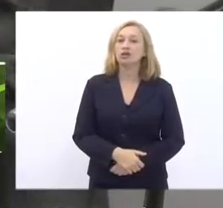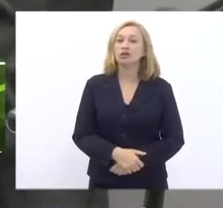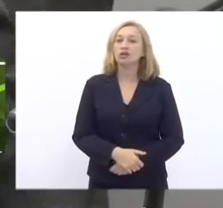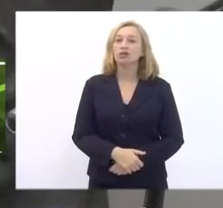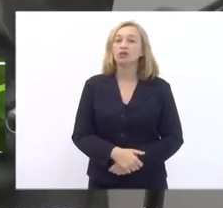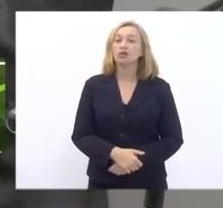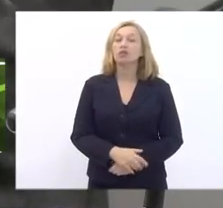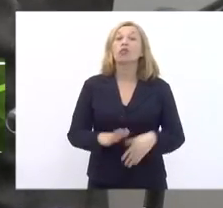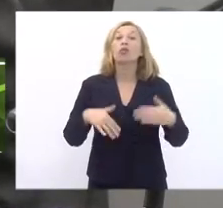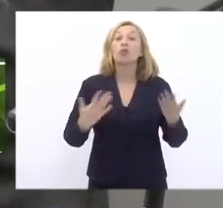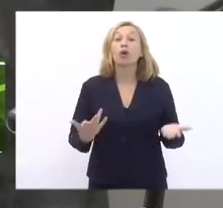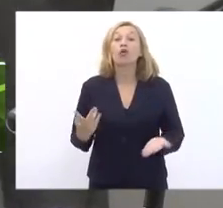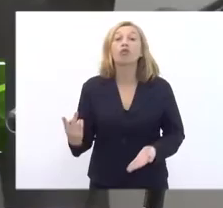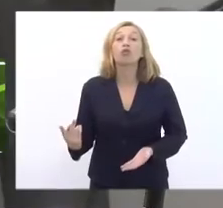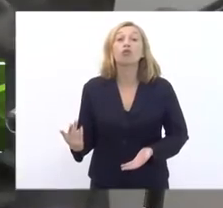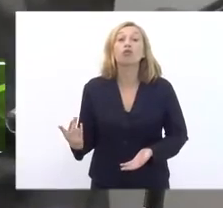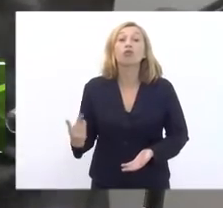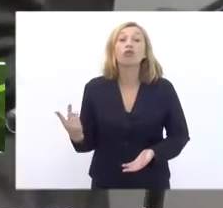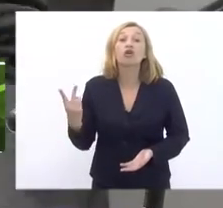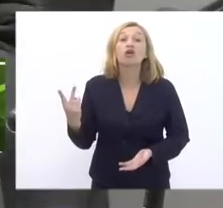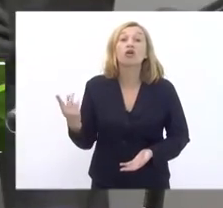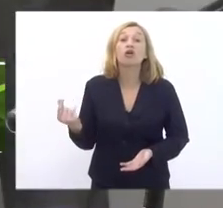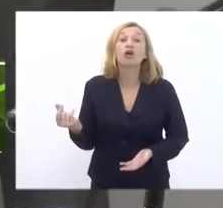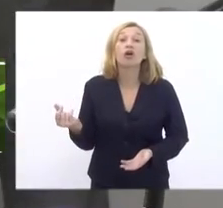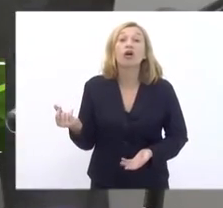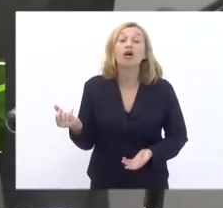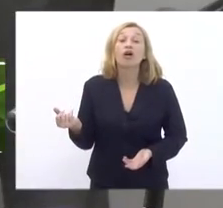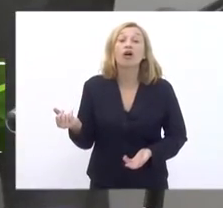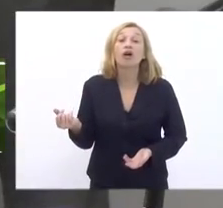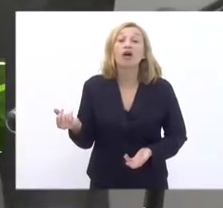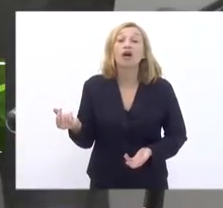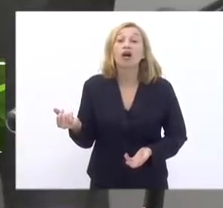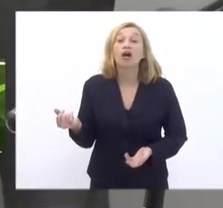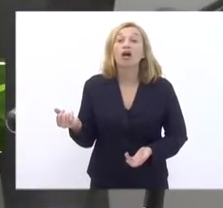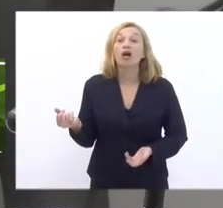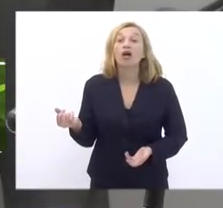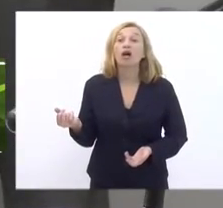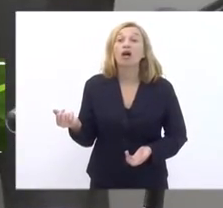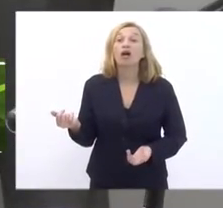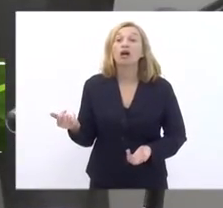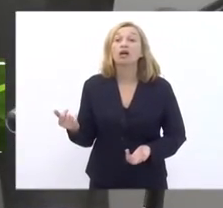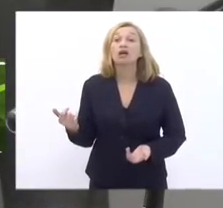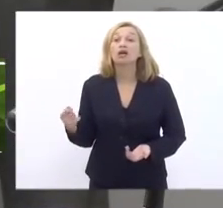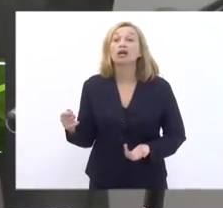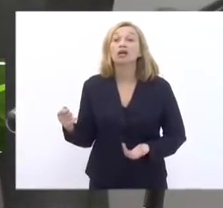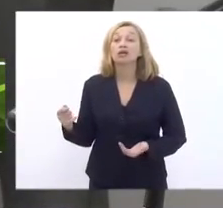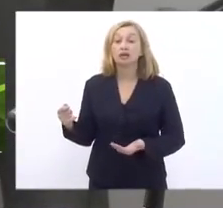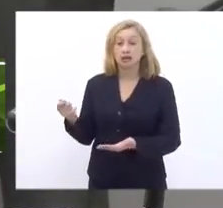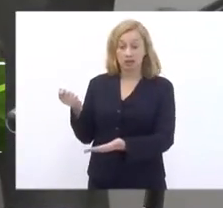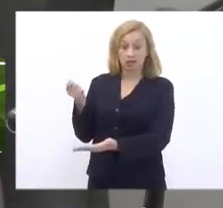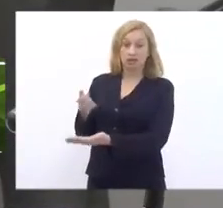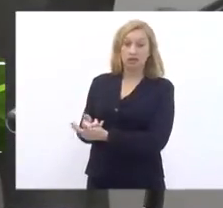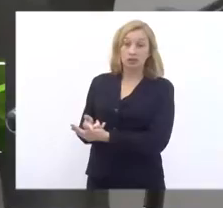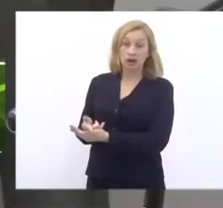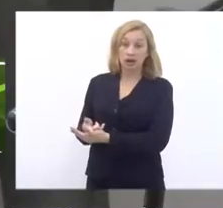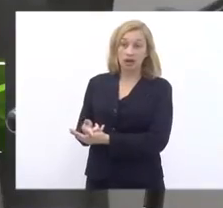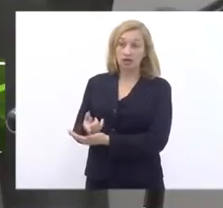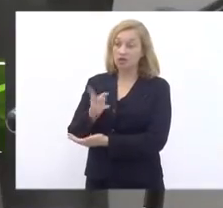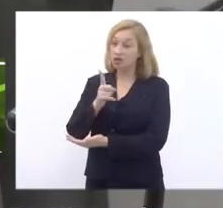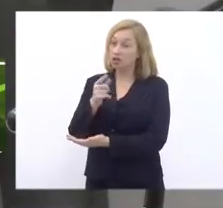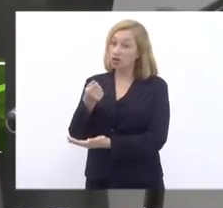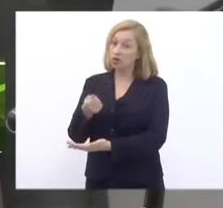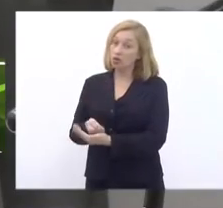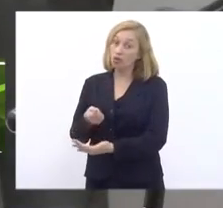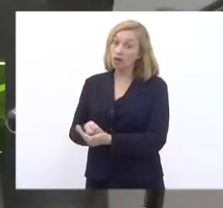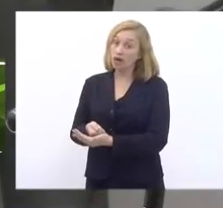qual é o valor que tem que ser compensado, né, e que não foi cobrado